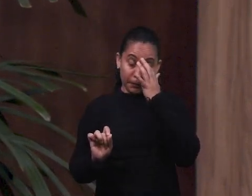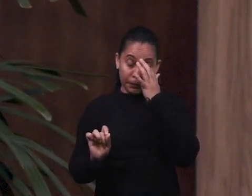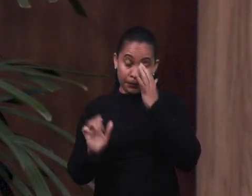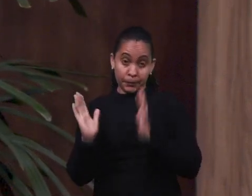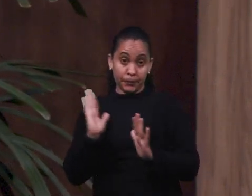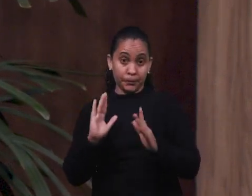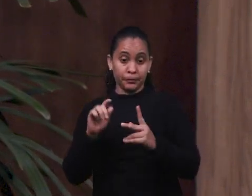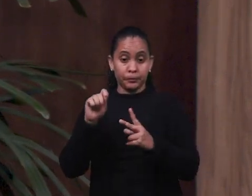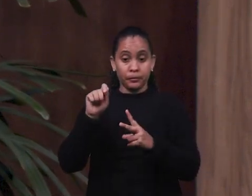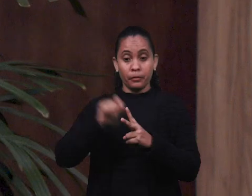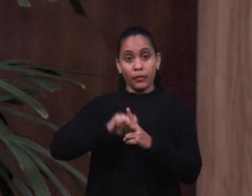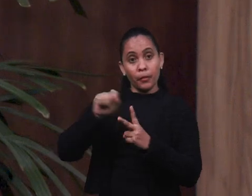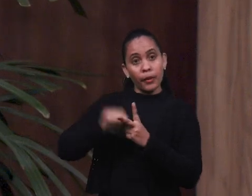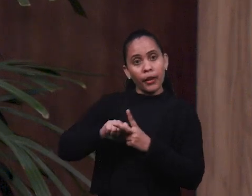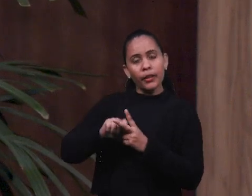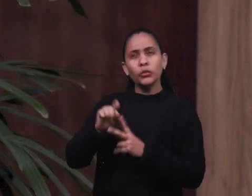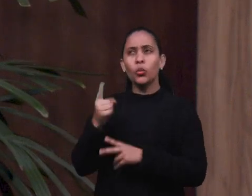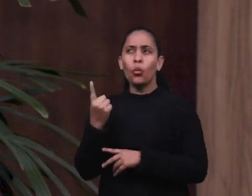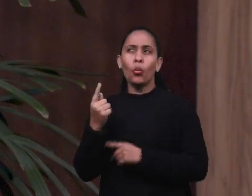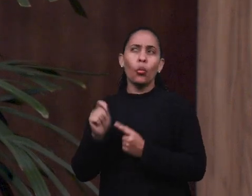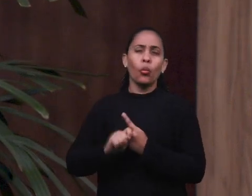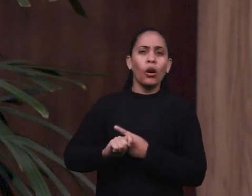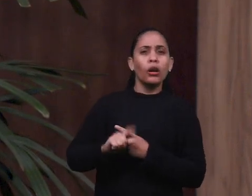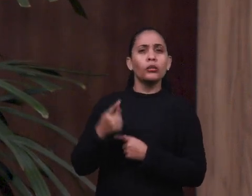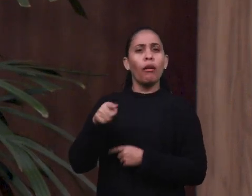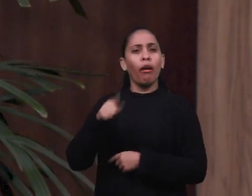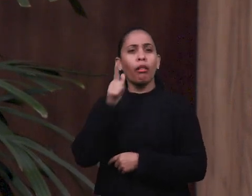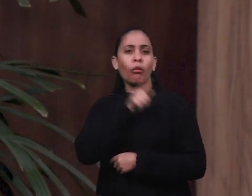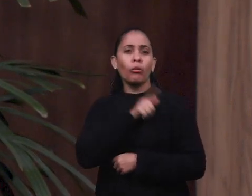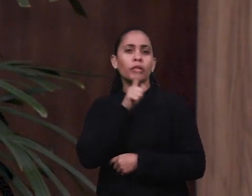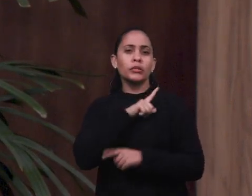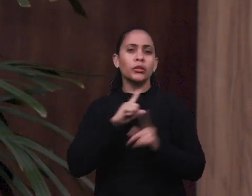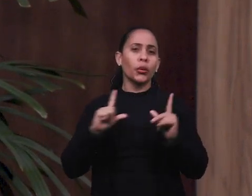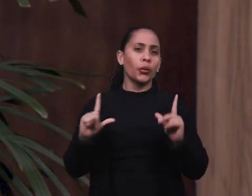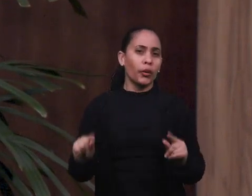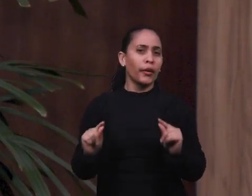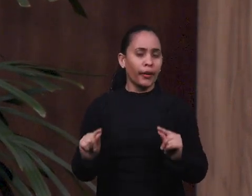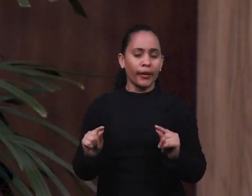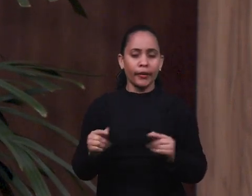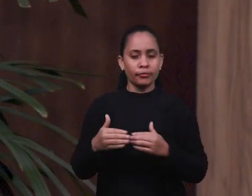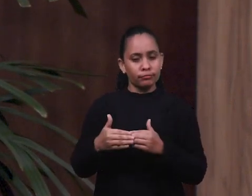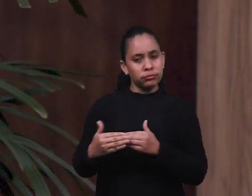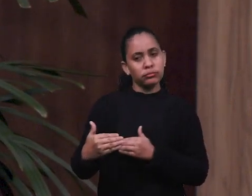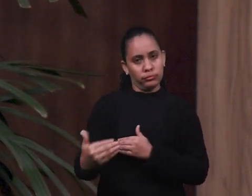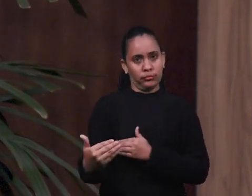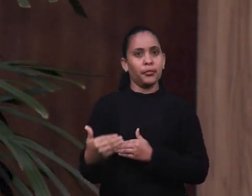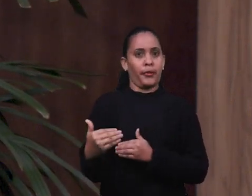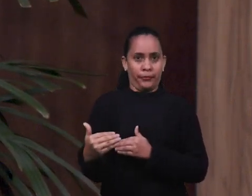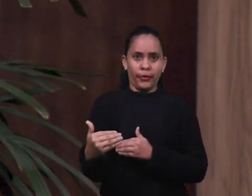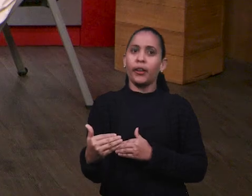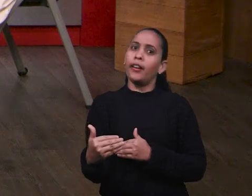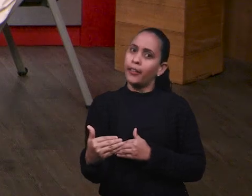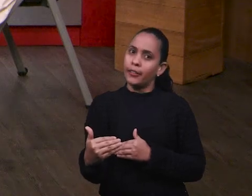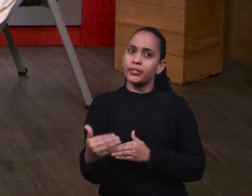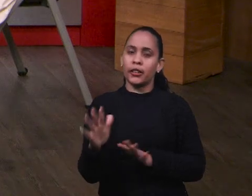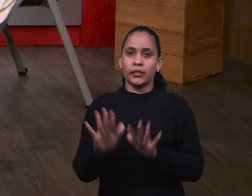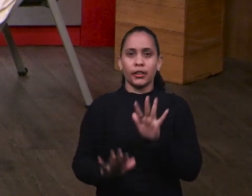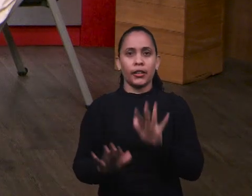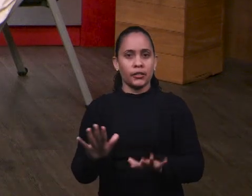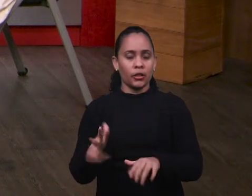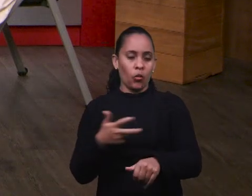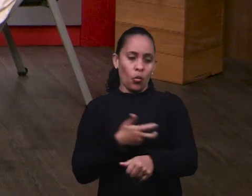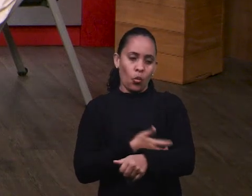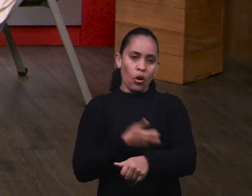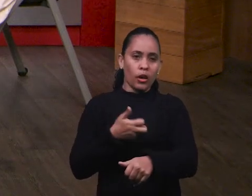meses ou ano, talvez, ela consiga manter dali para frente, né? Talvez sem o uso